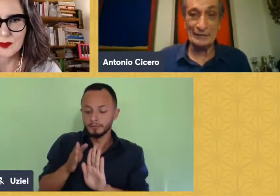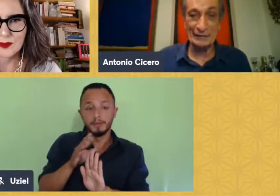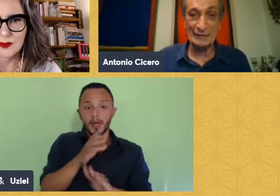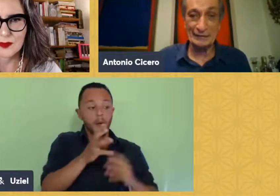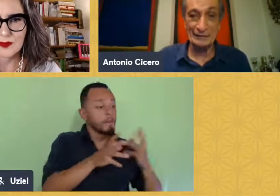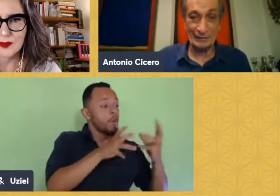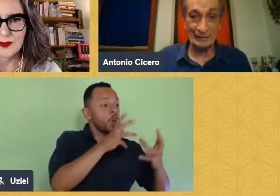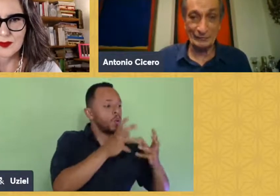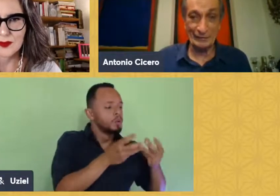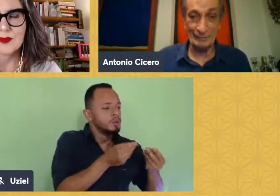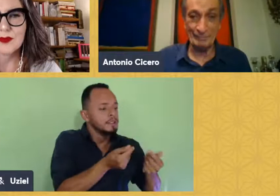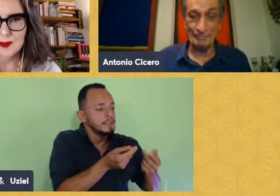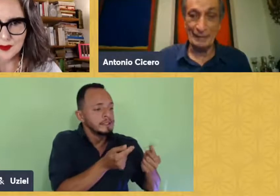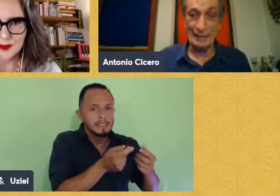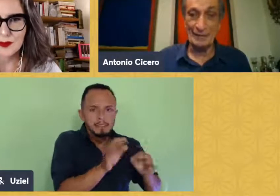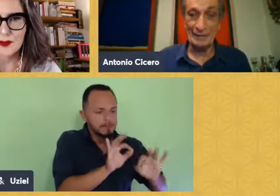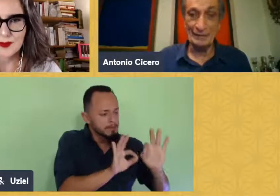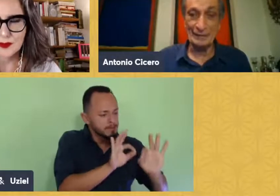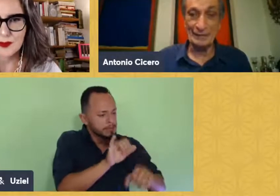forma de escrever